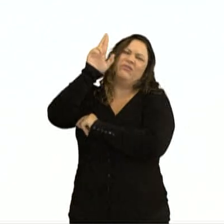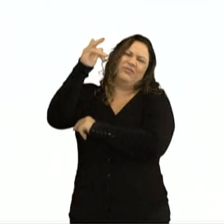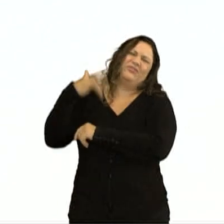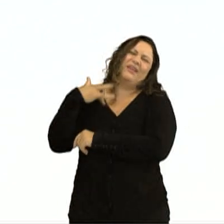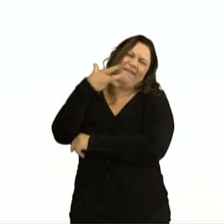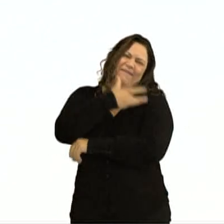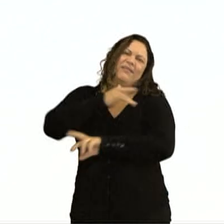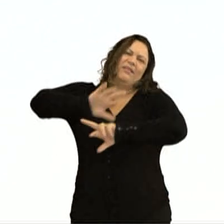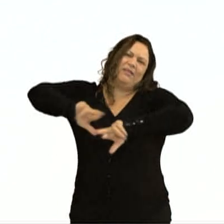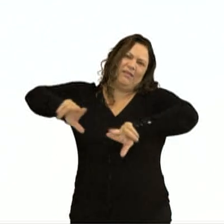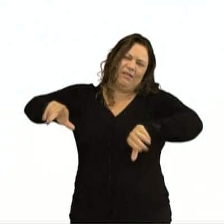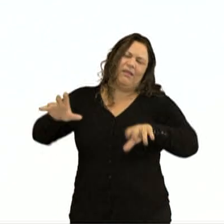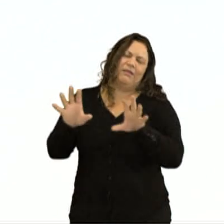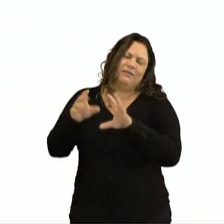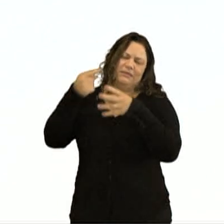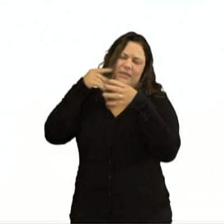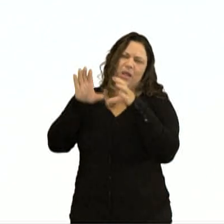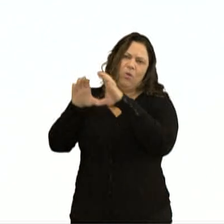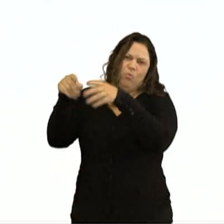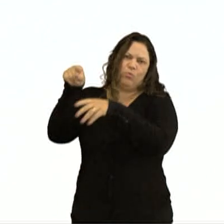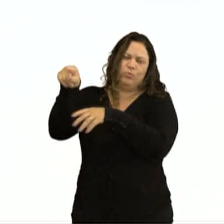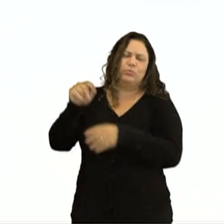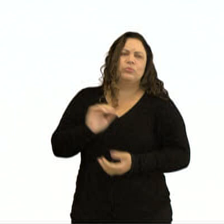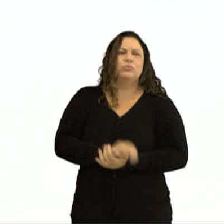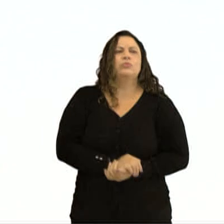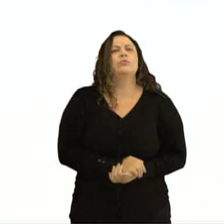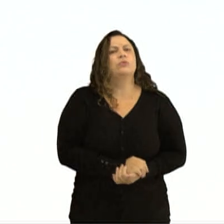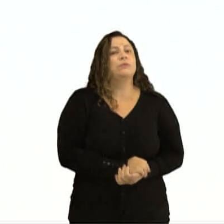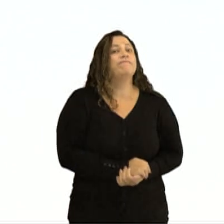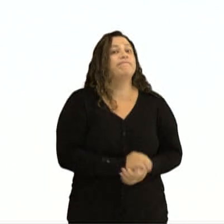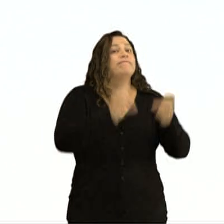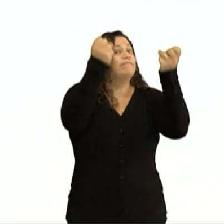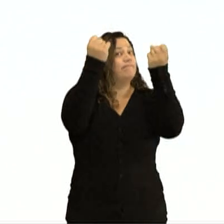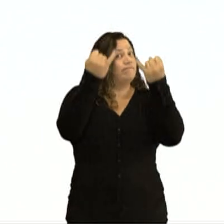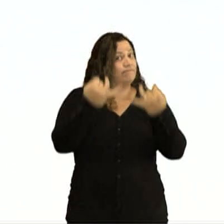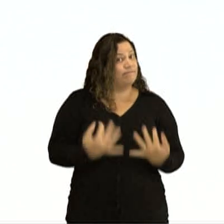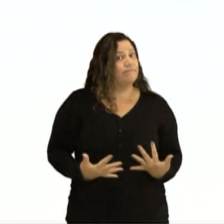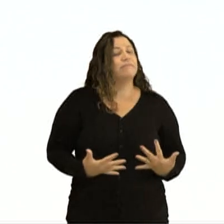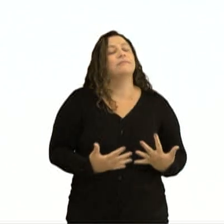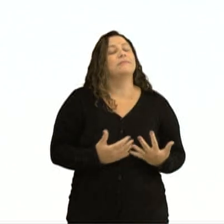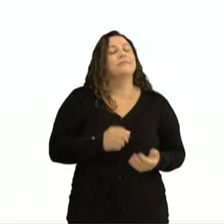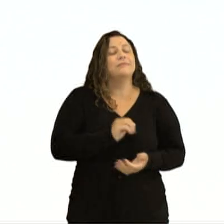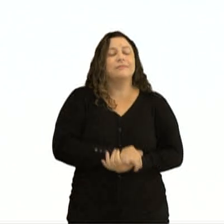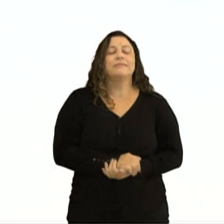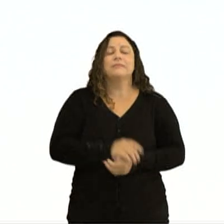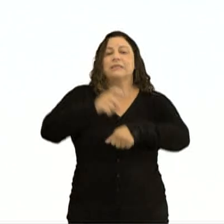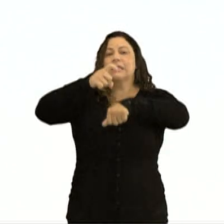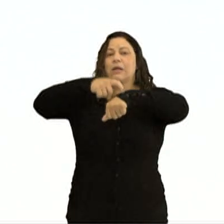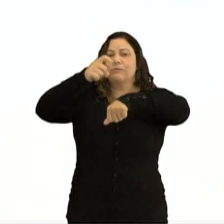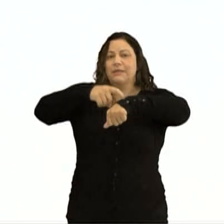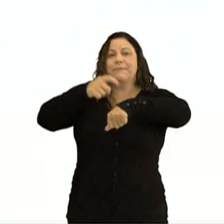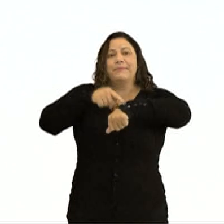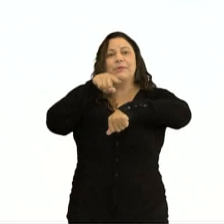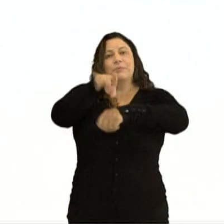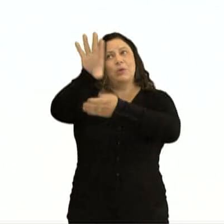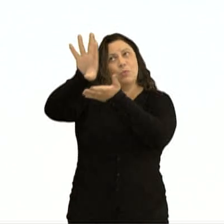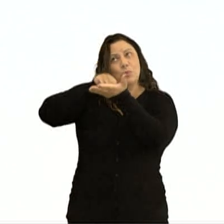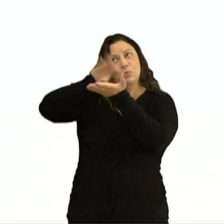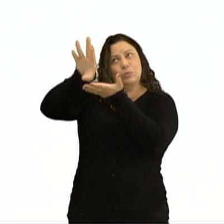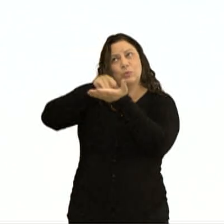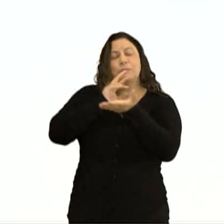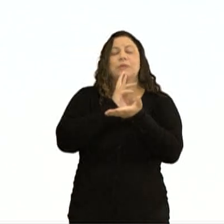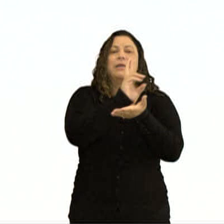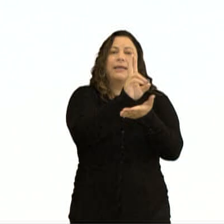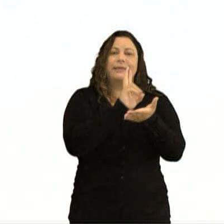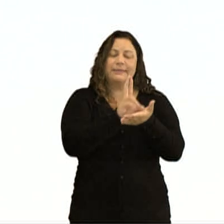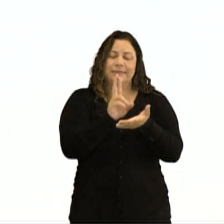a ocorrência deste organismo patogênico, justifique a sua resposta. Eu vou dar um tempinho para você copiar, resolver esse